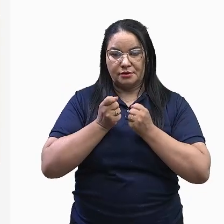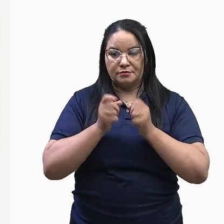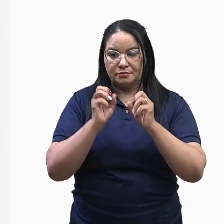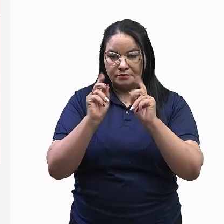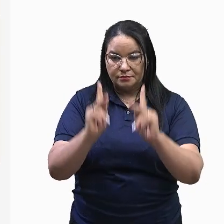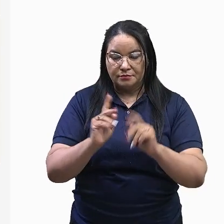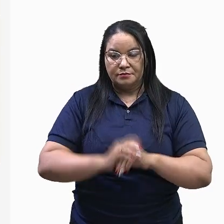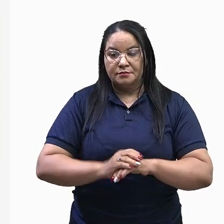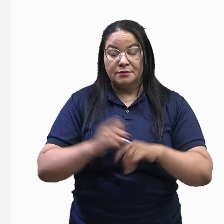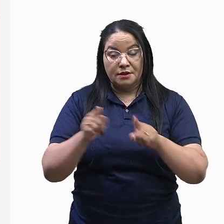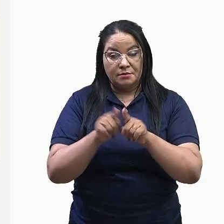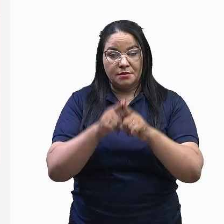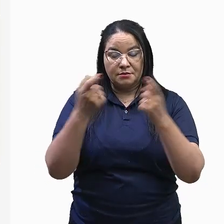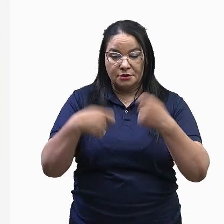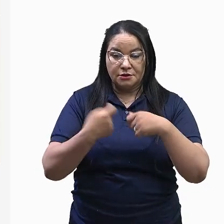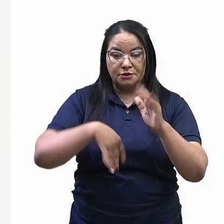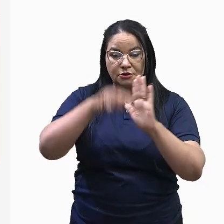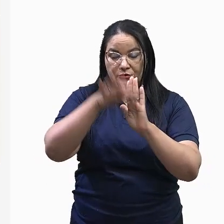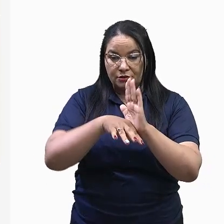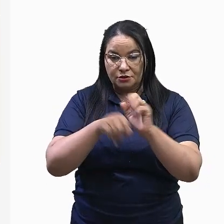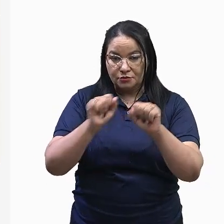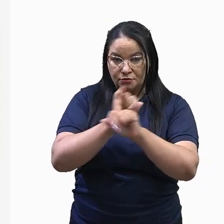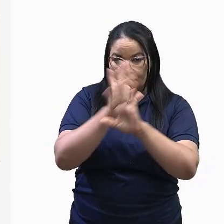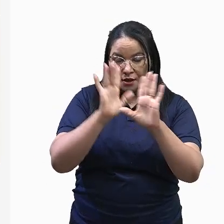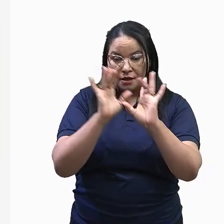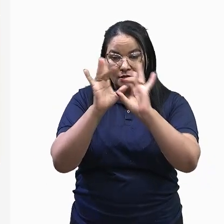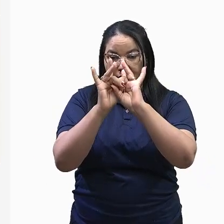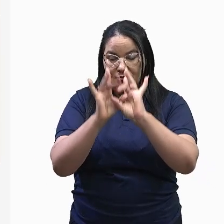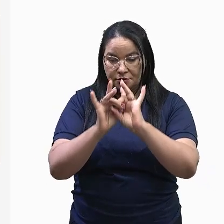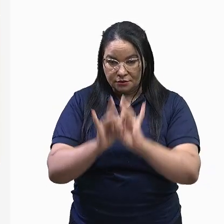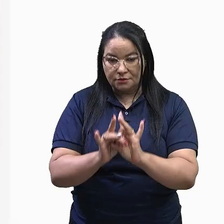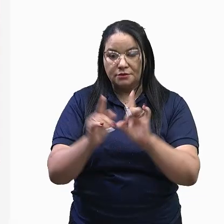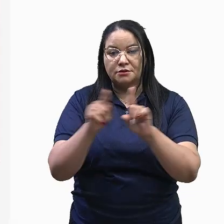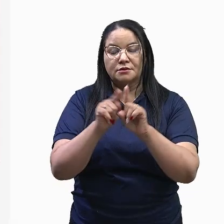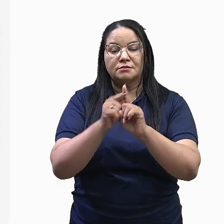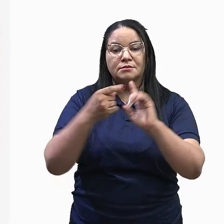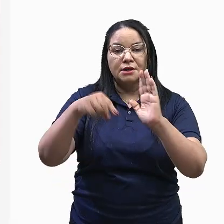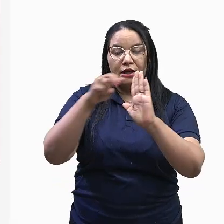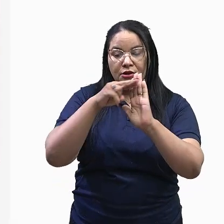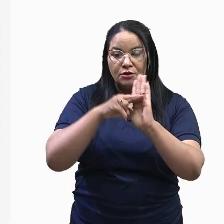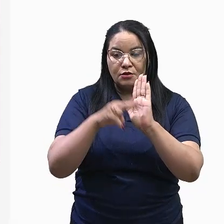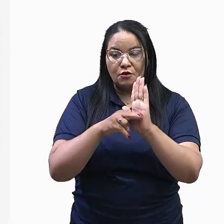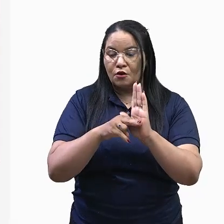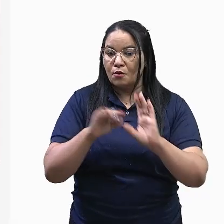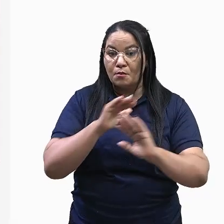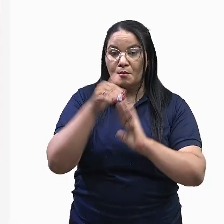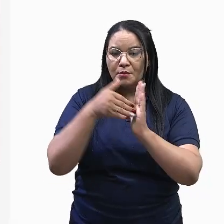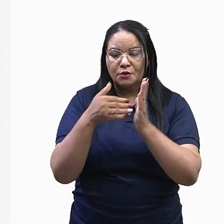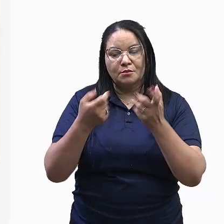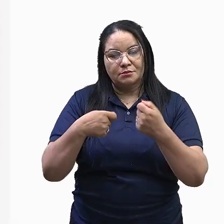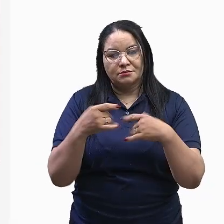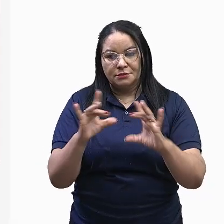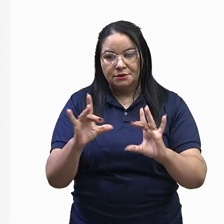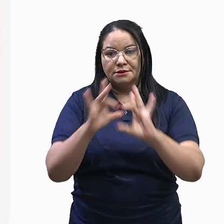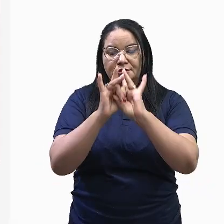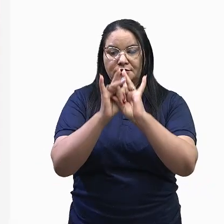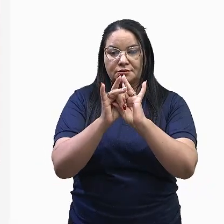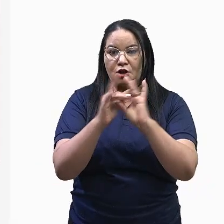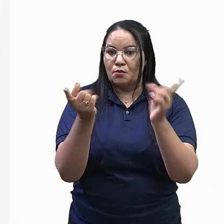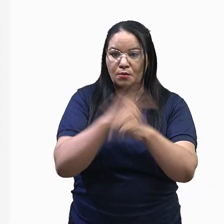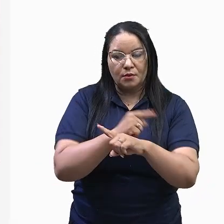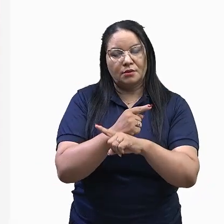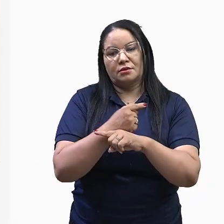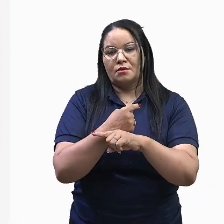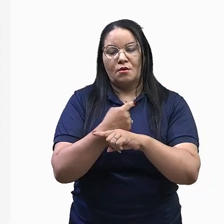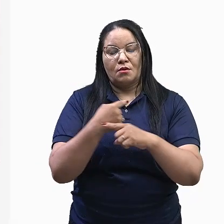Ele tem que ser um texto coerente e coeso, né, as normas devem ser interligadas e não apresentar contradições